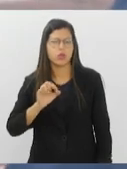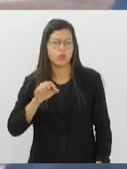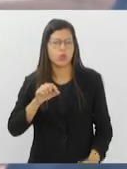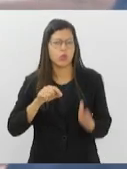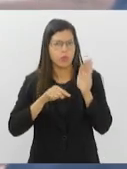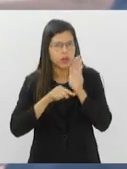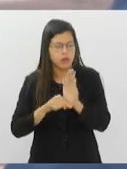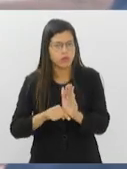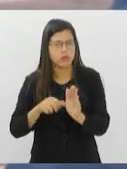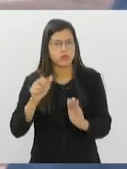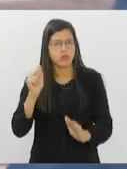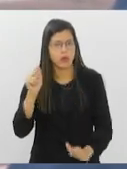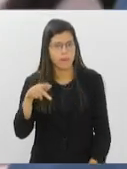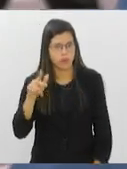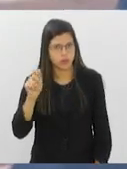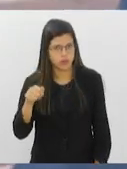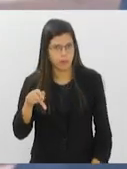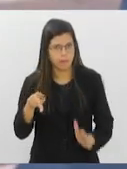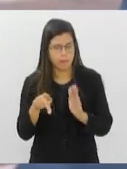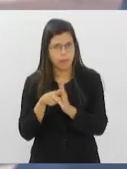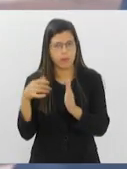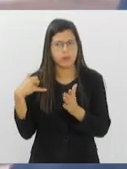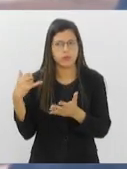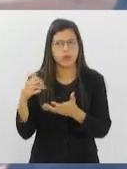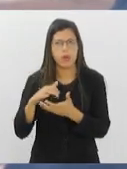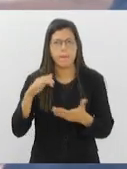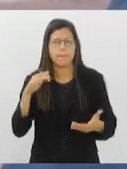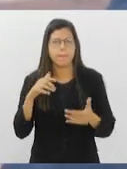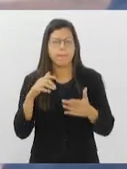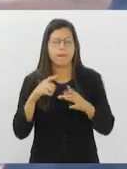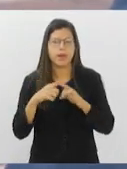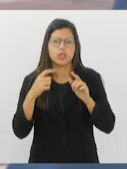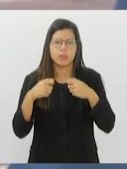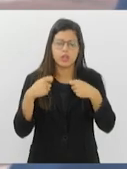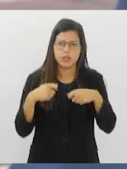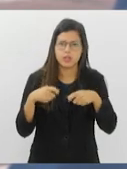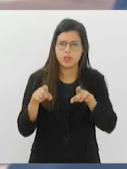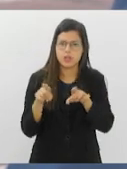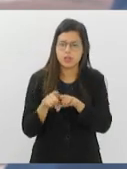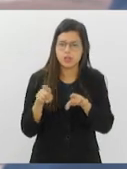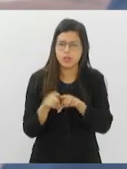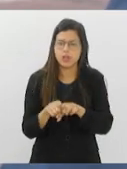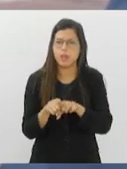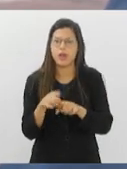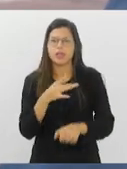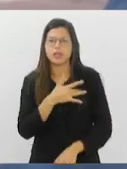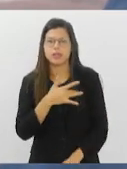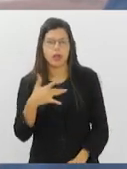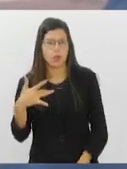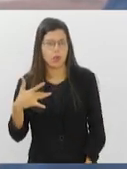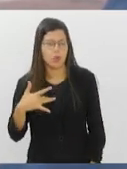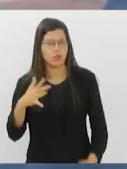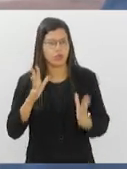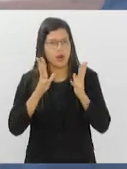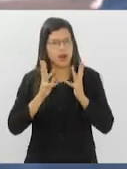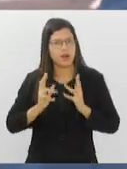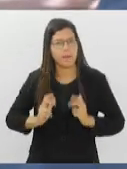idoso, mas tem que oferecer condições de saúde, higiene,